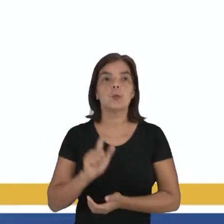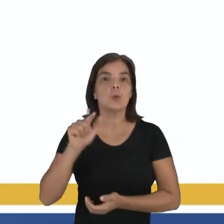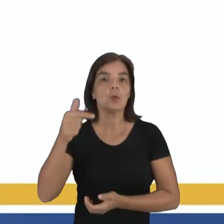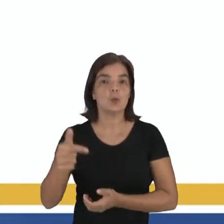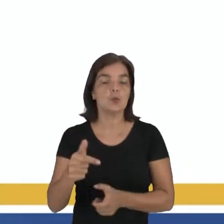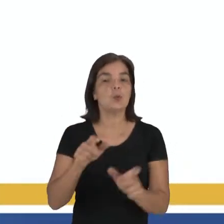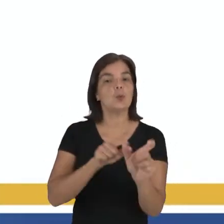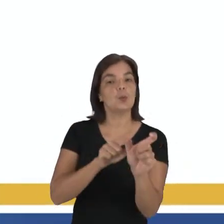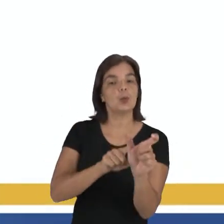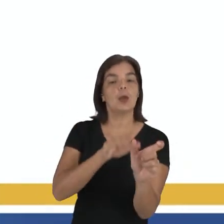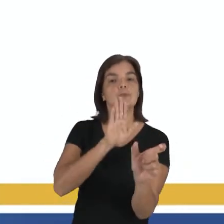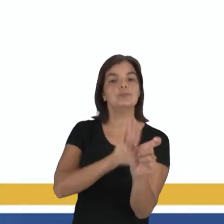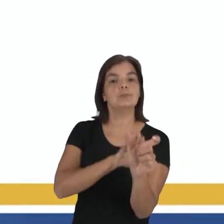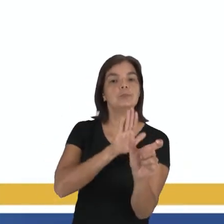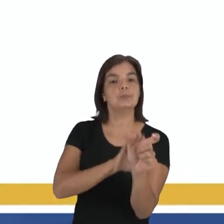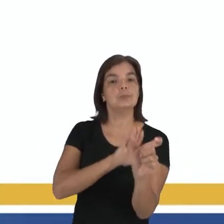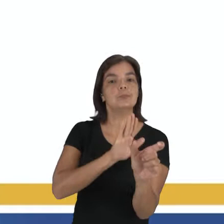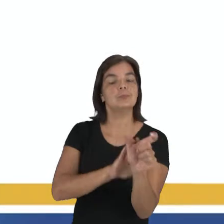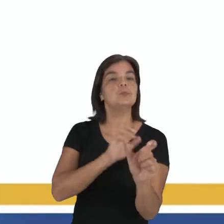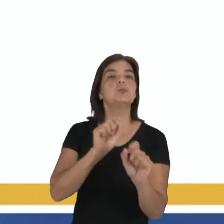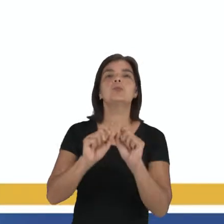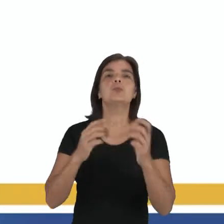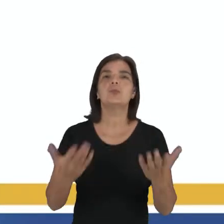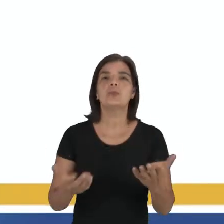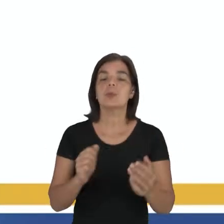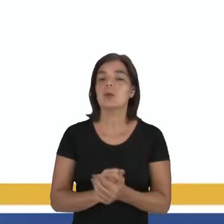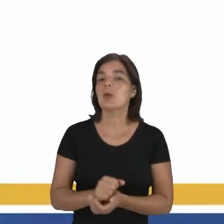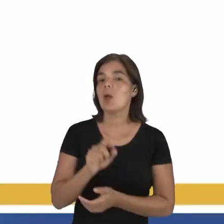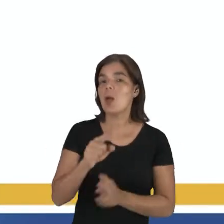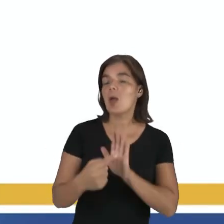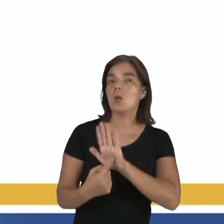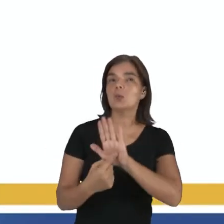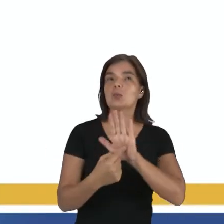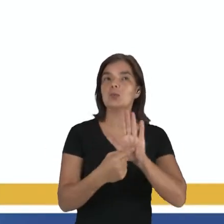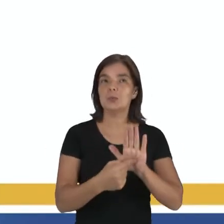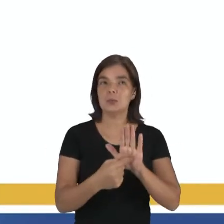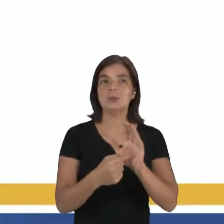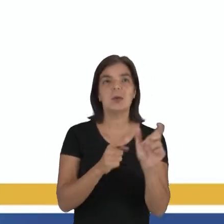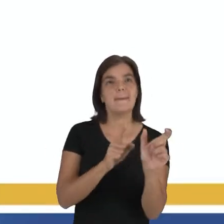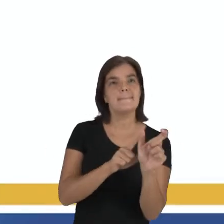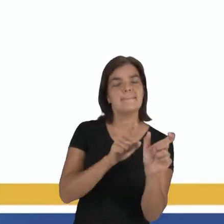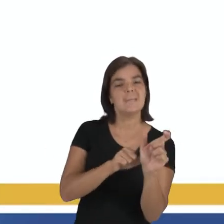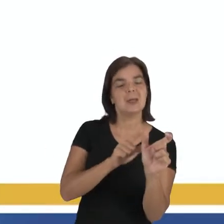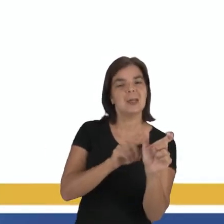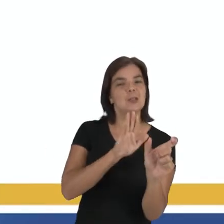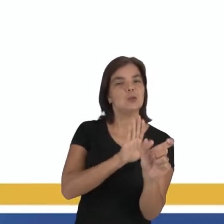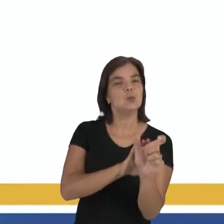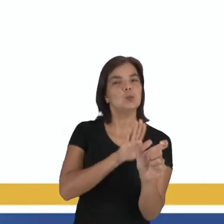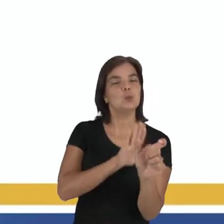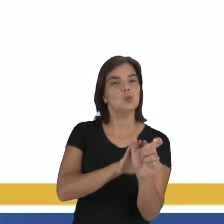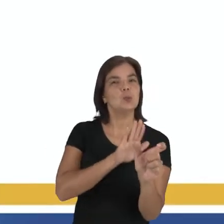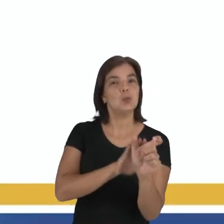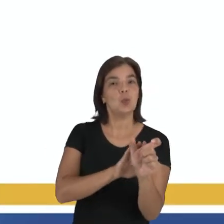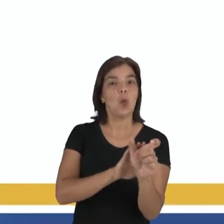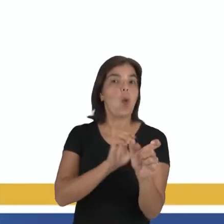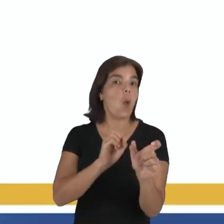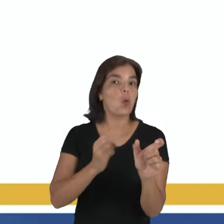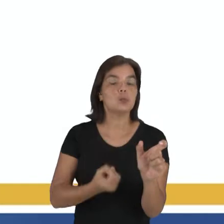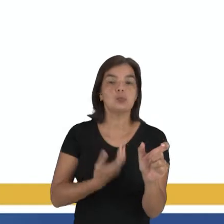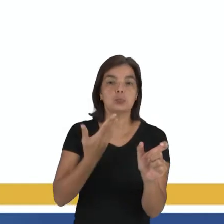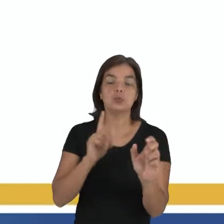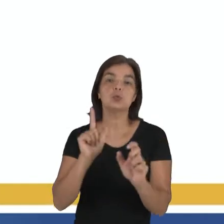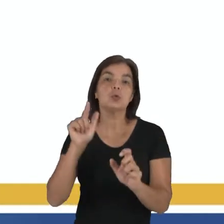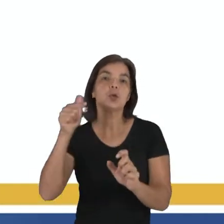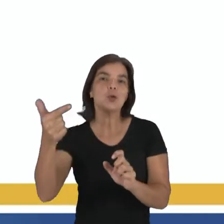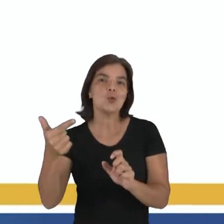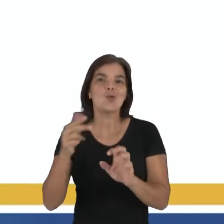sentido conotativo, a conotação. A conotação é quando você utiliza uma palavra ou uma